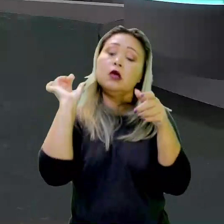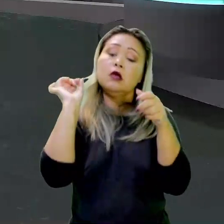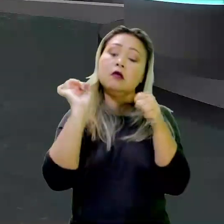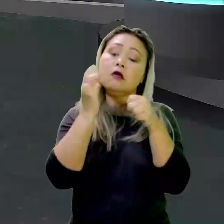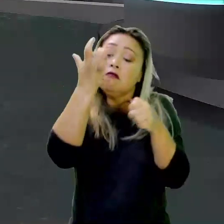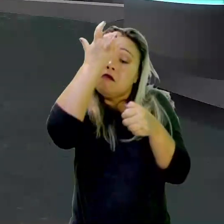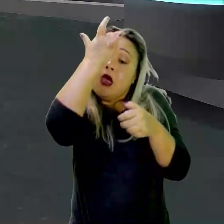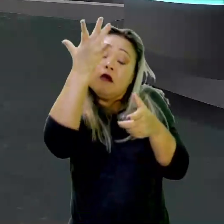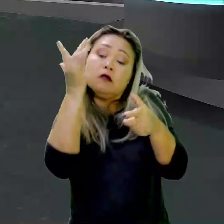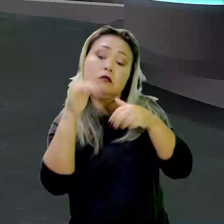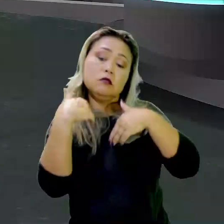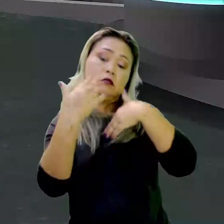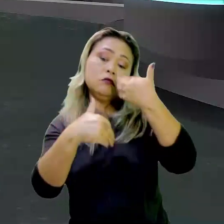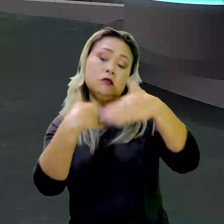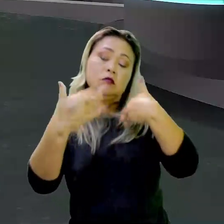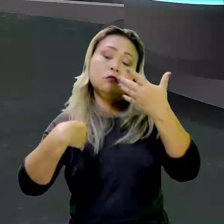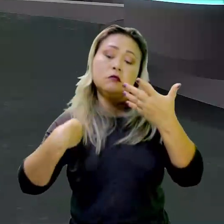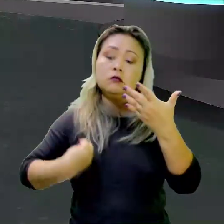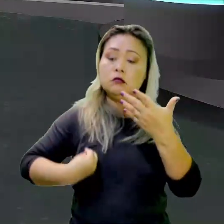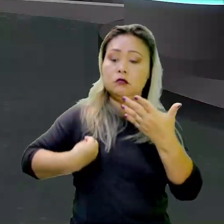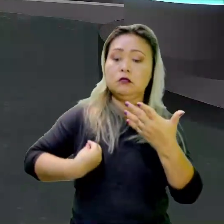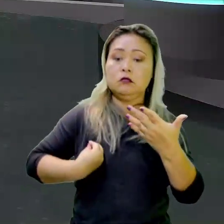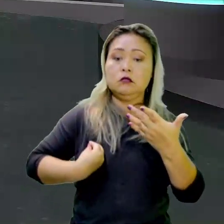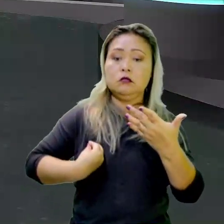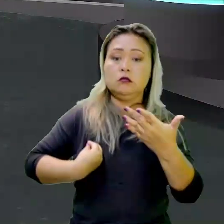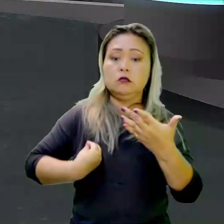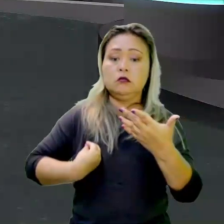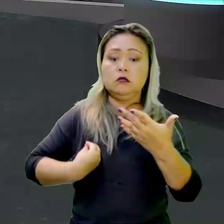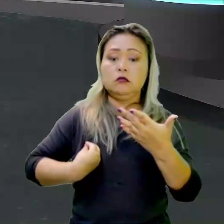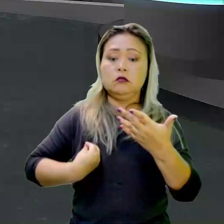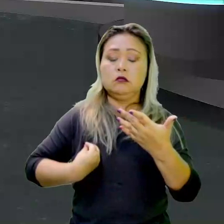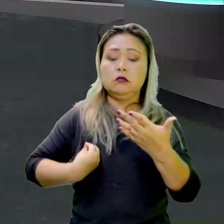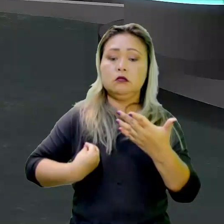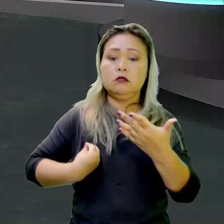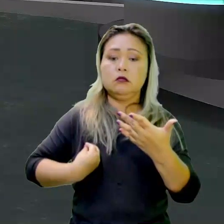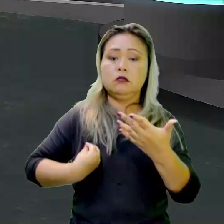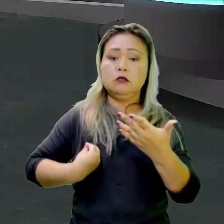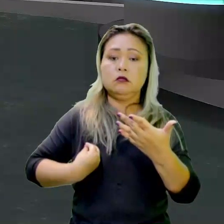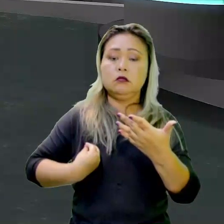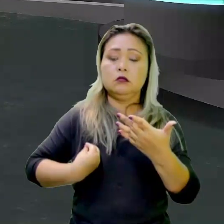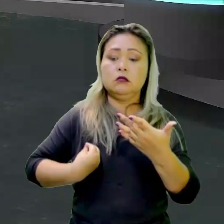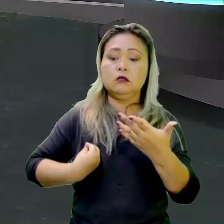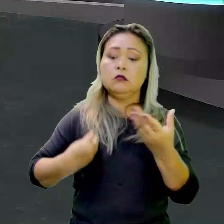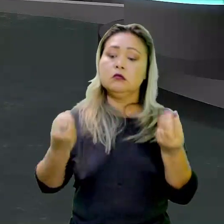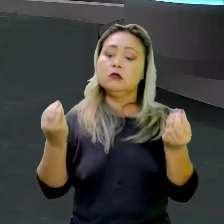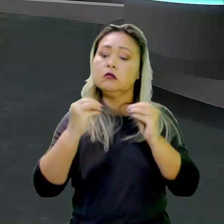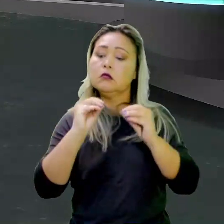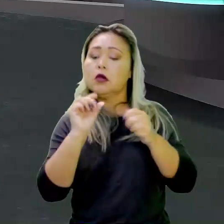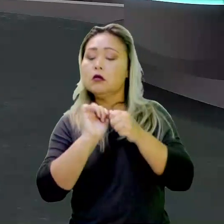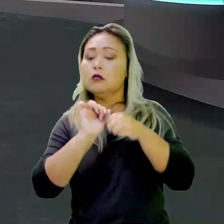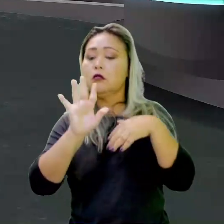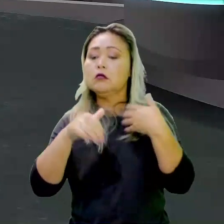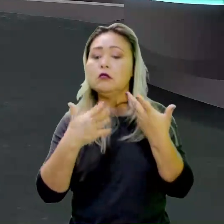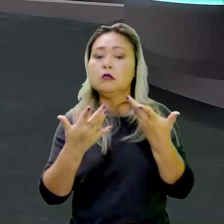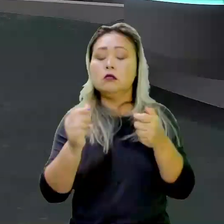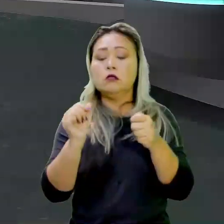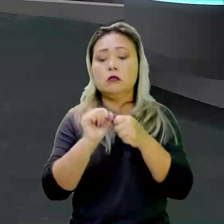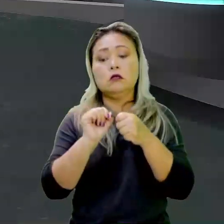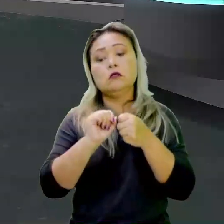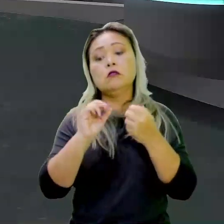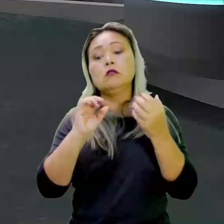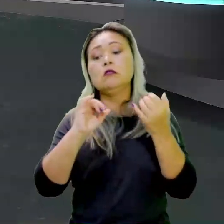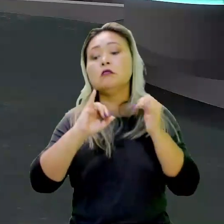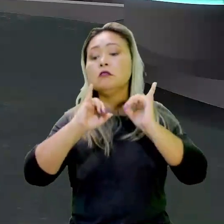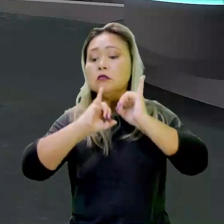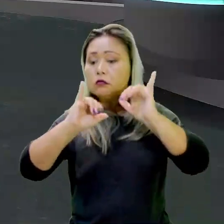desenvolveu ao longo da vida para compor, para fazer, para para se